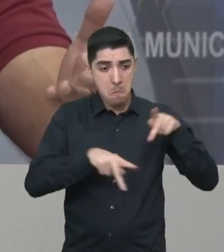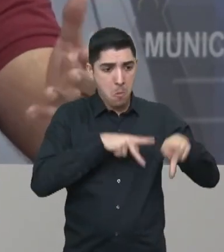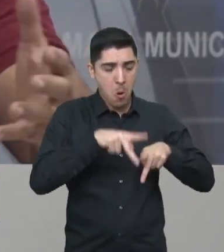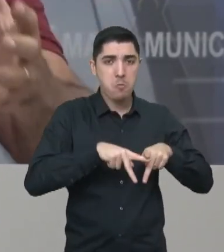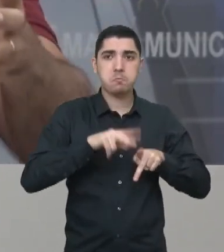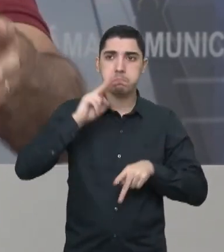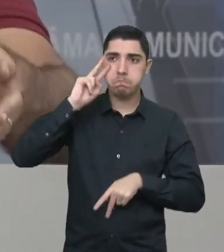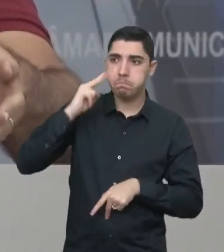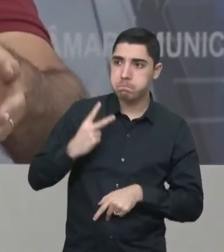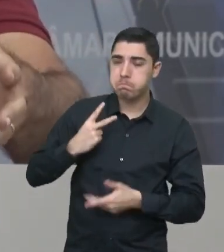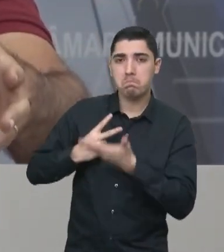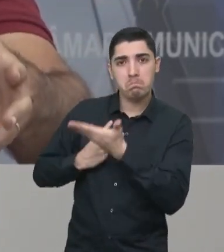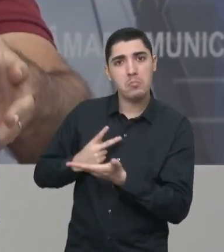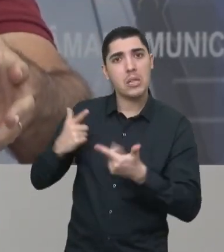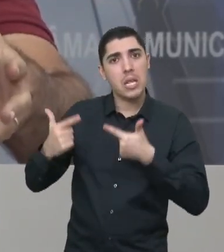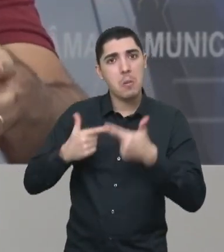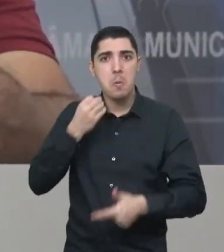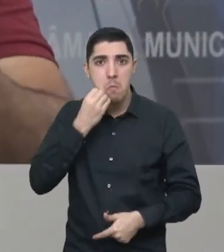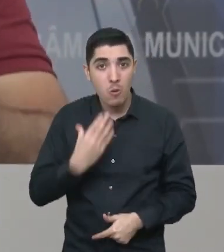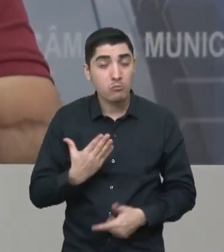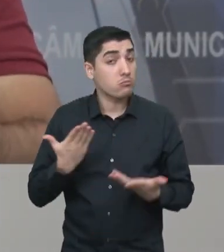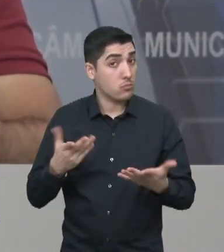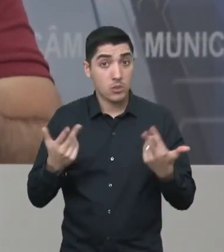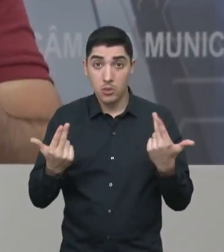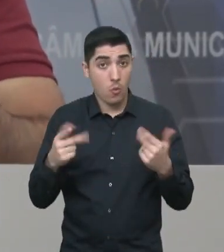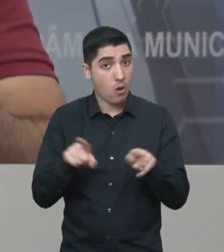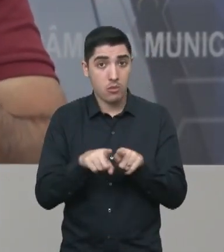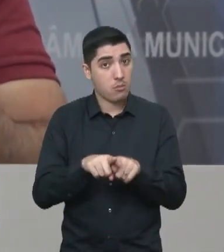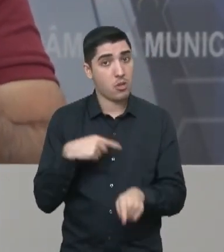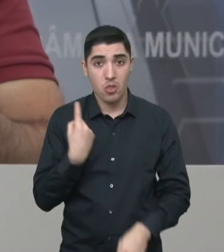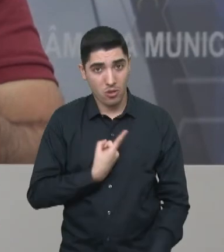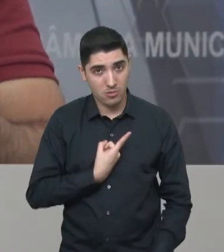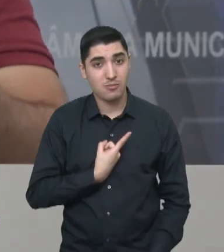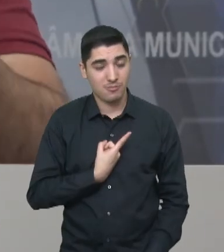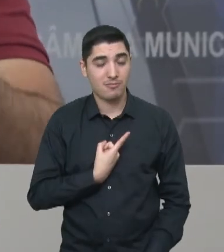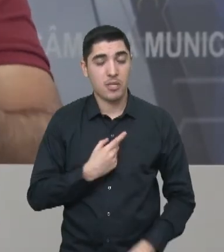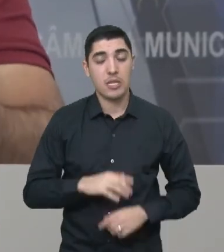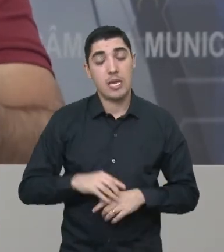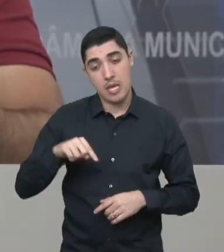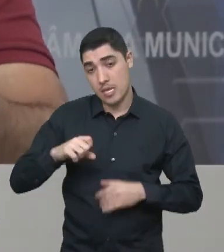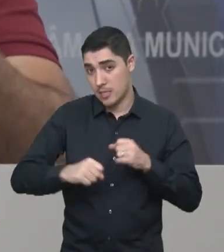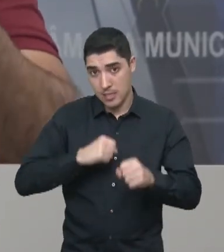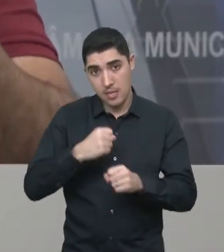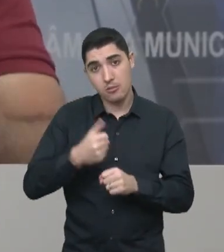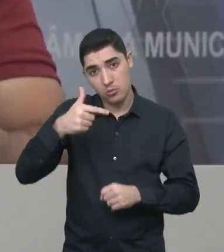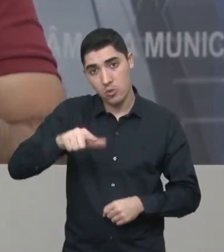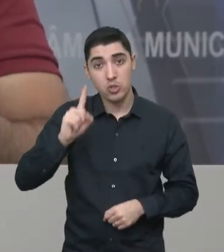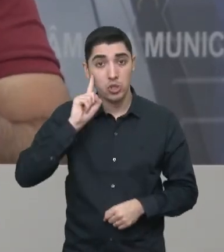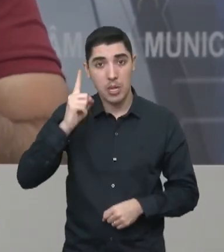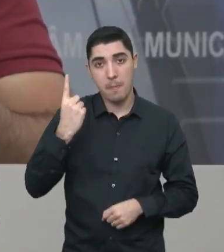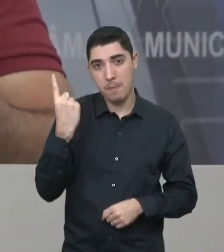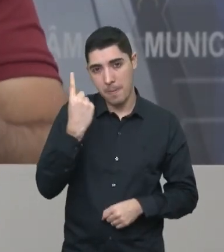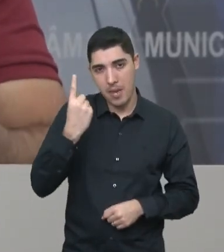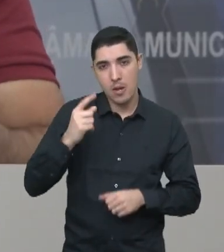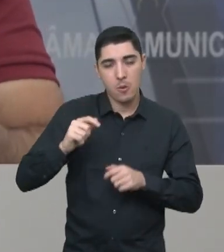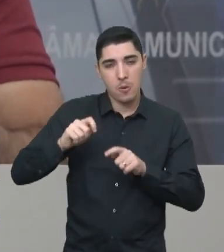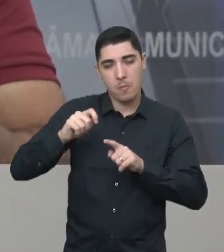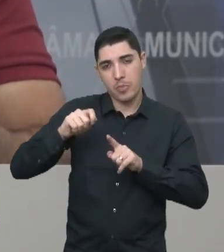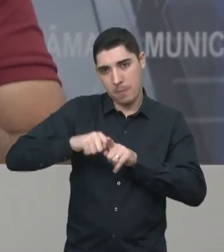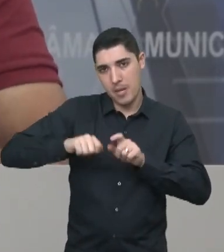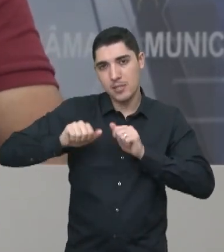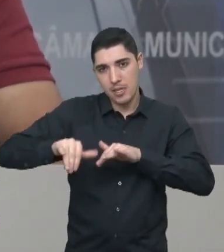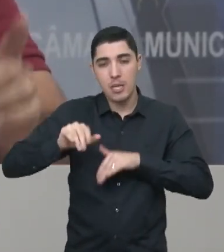trabalho, e a gente tem que fazer isso. Esse ano, mais uma vez, estaremos agora, dia 1º de setembro, na